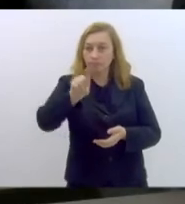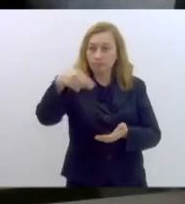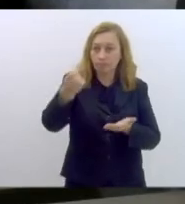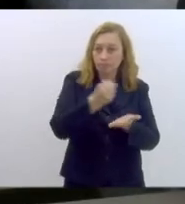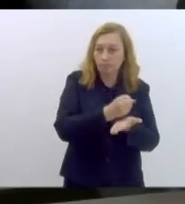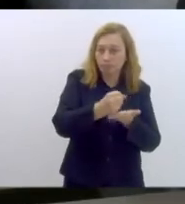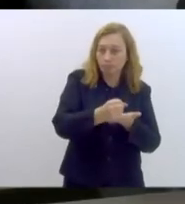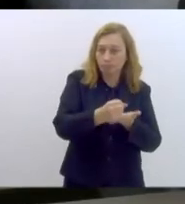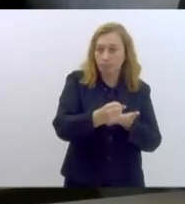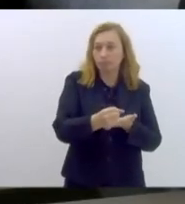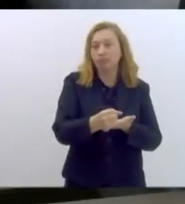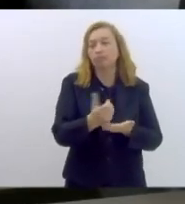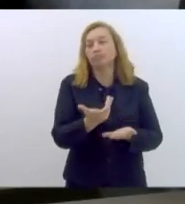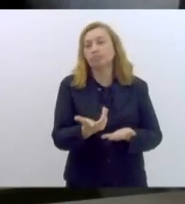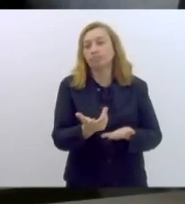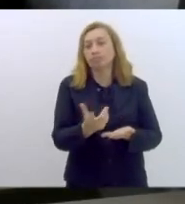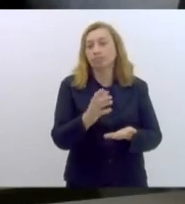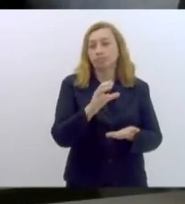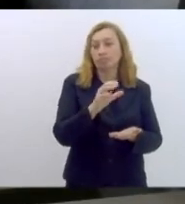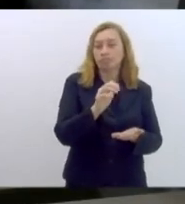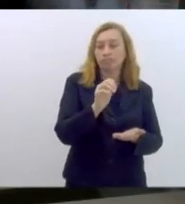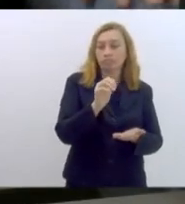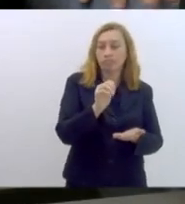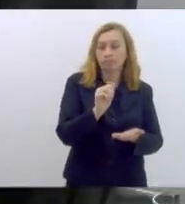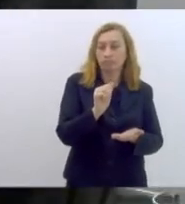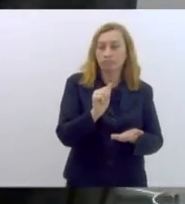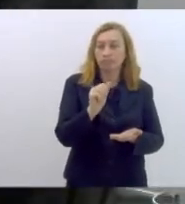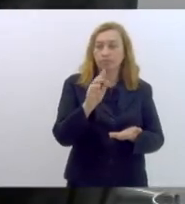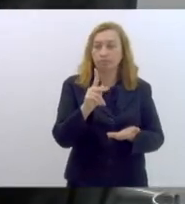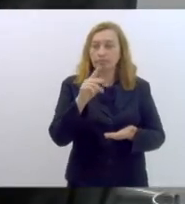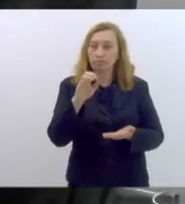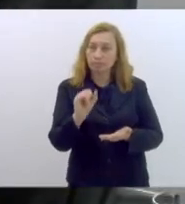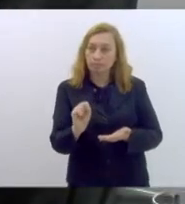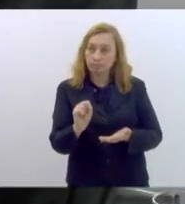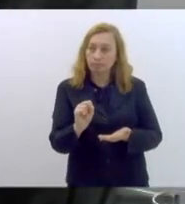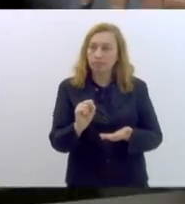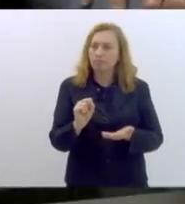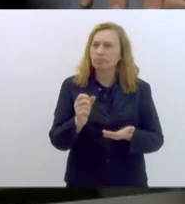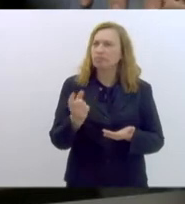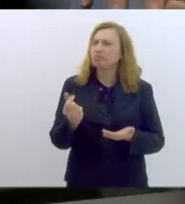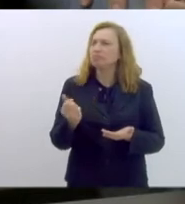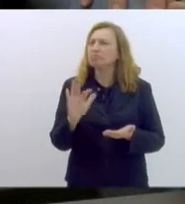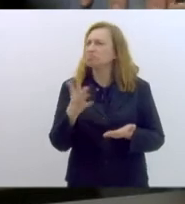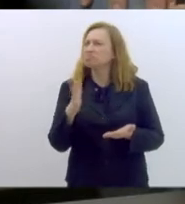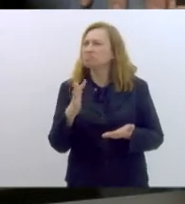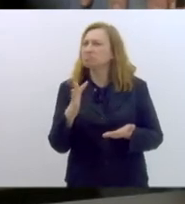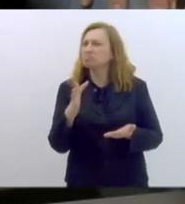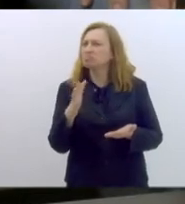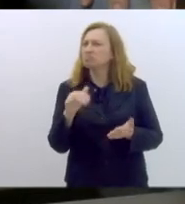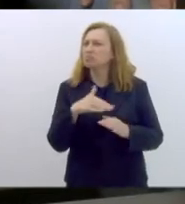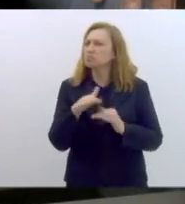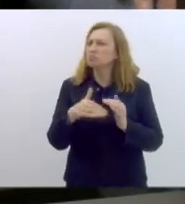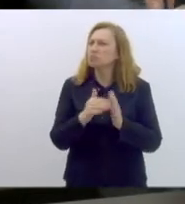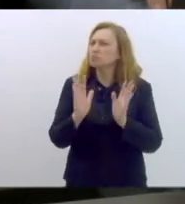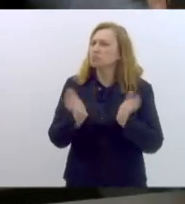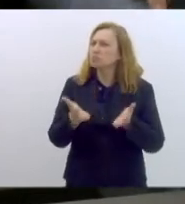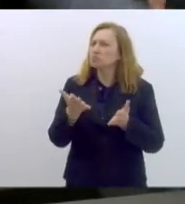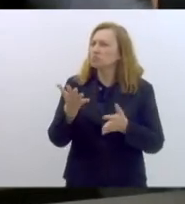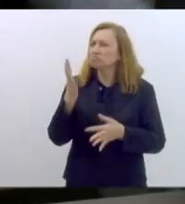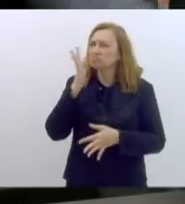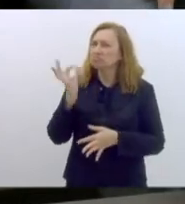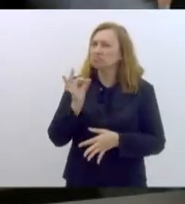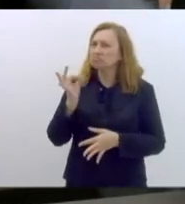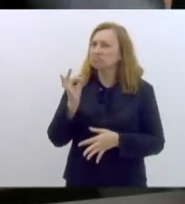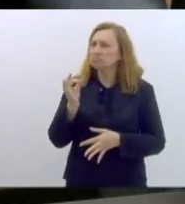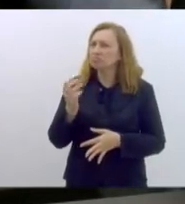Um contrato que você tem com o Banco do Brasil, com o BNDES. Que abre com quanto? Aí eles todos, hoje em dia, eu já não sei mais os valores, porque eu não